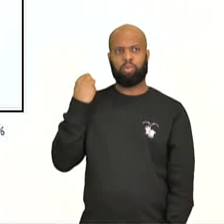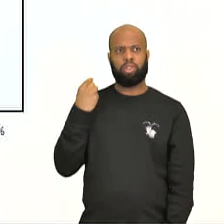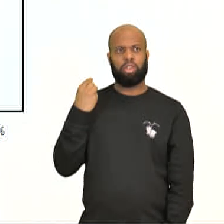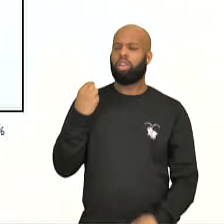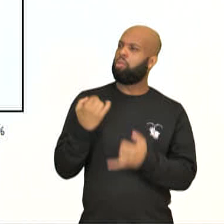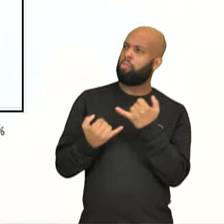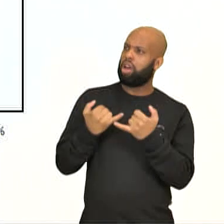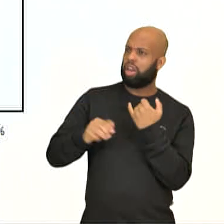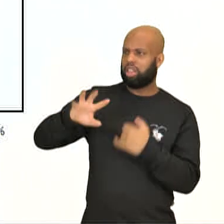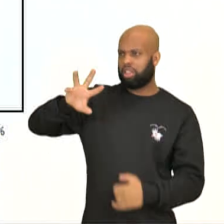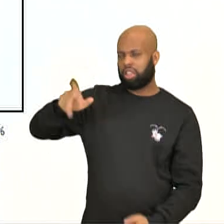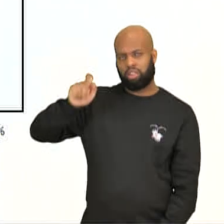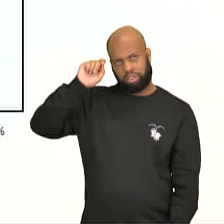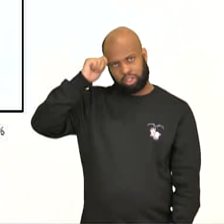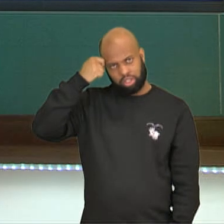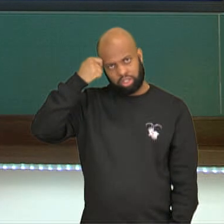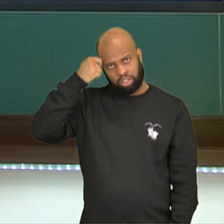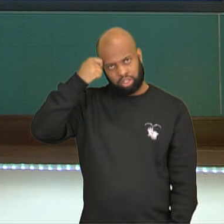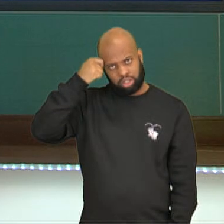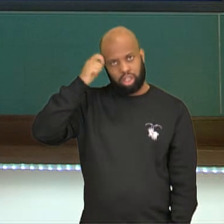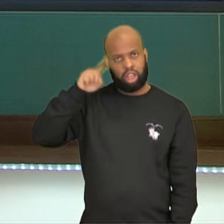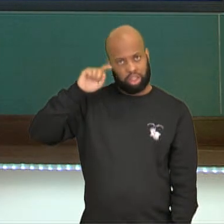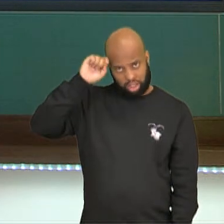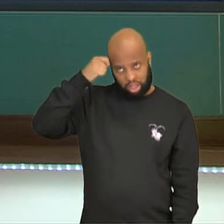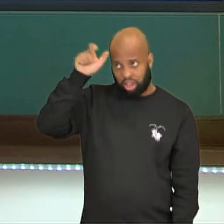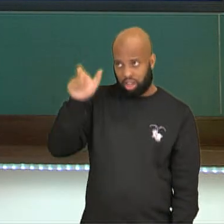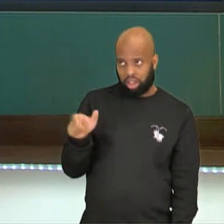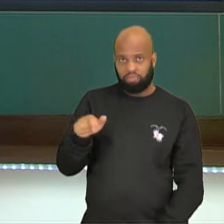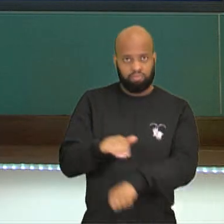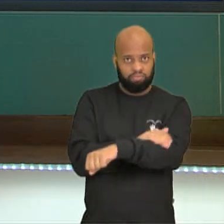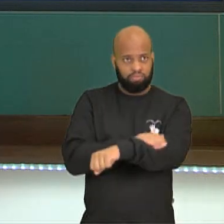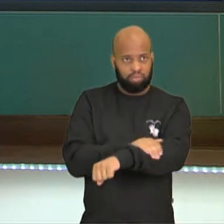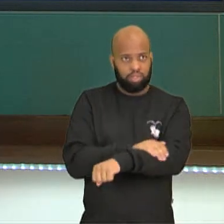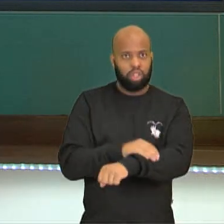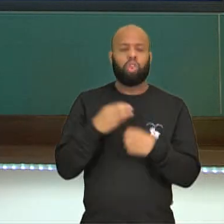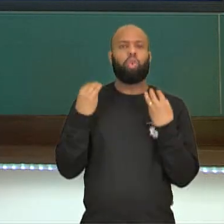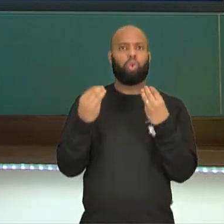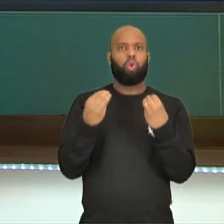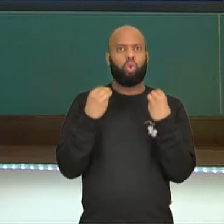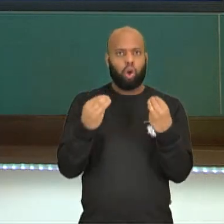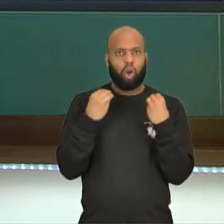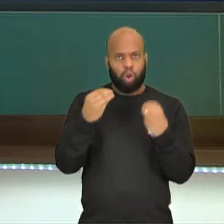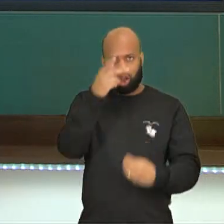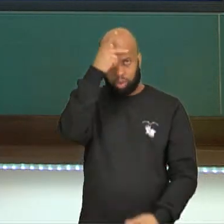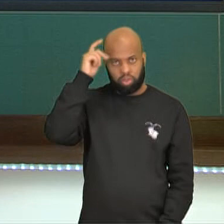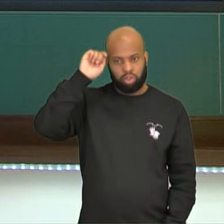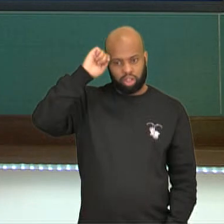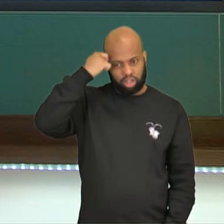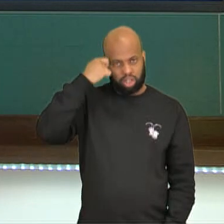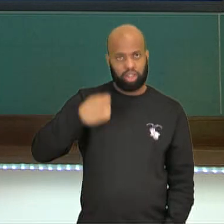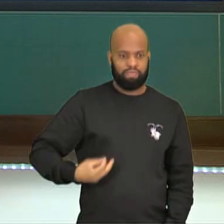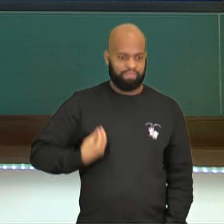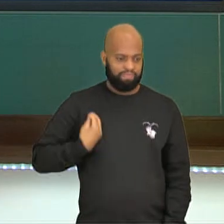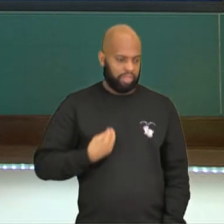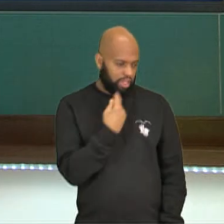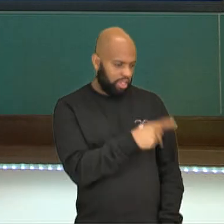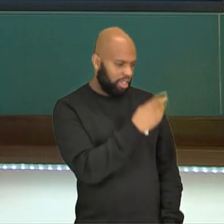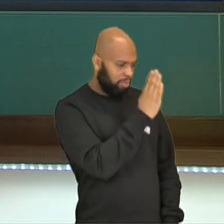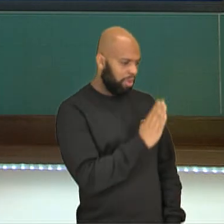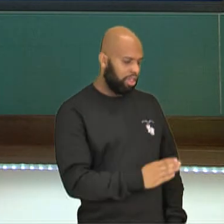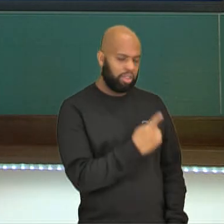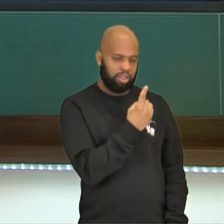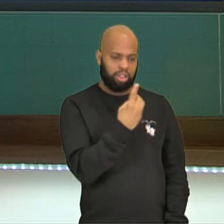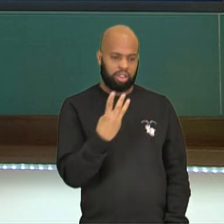africana? Ela é negra? Exato. Como que uma africana veio parar no Brasil há 13 mil anos